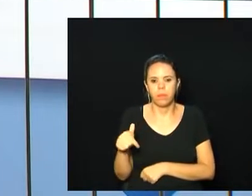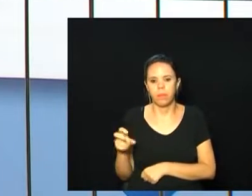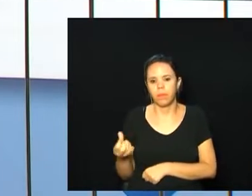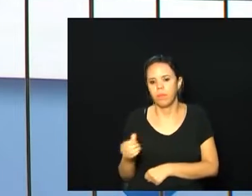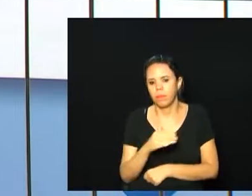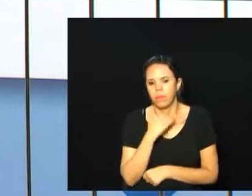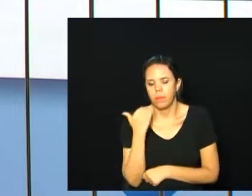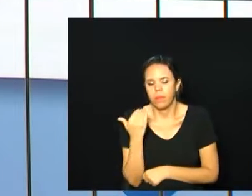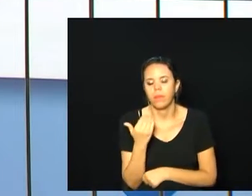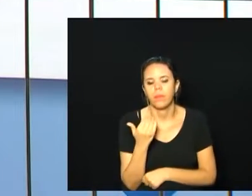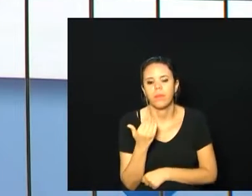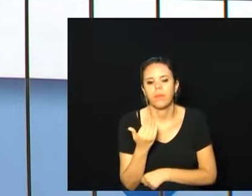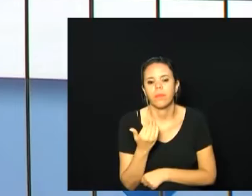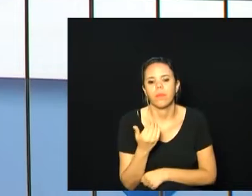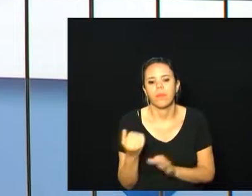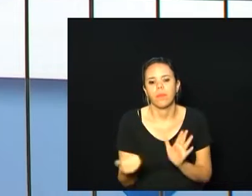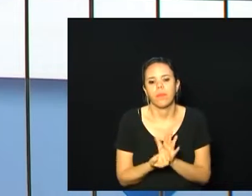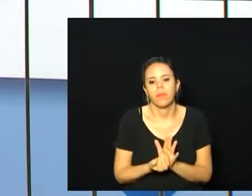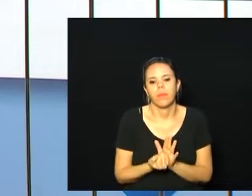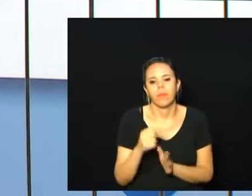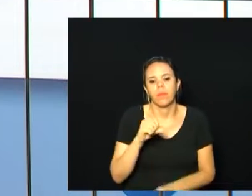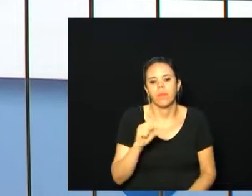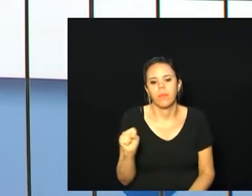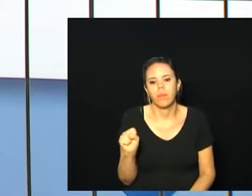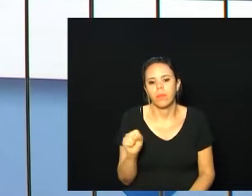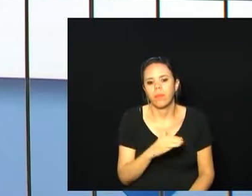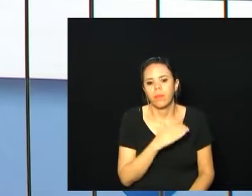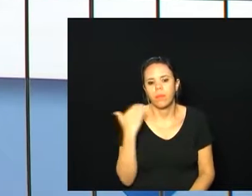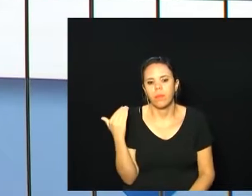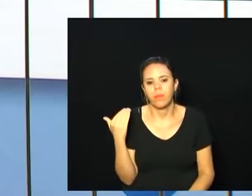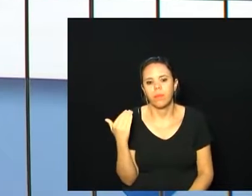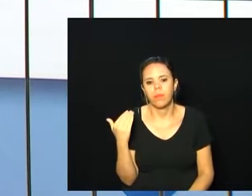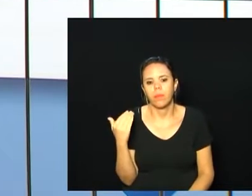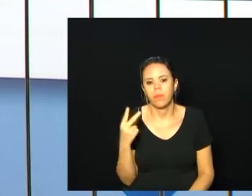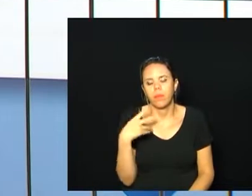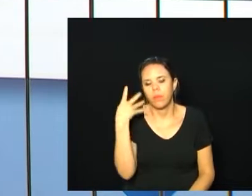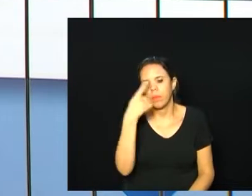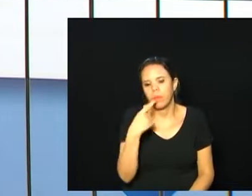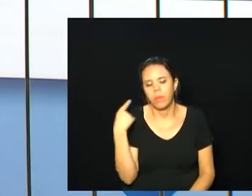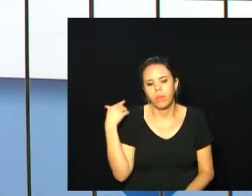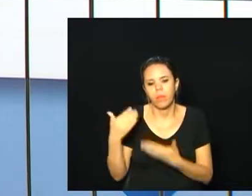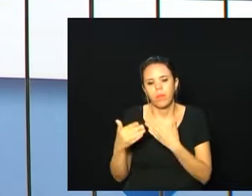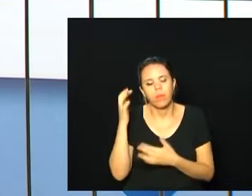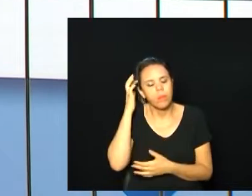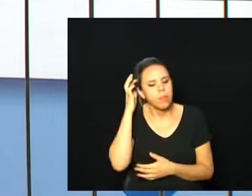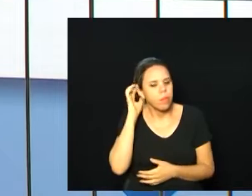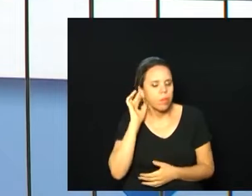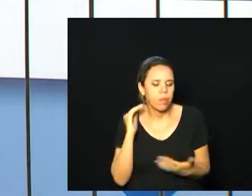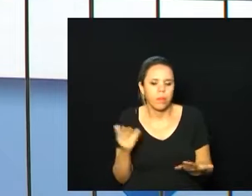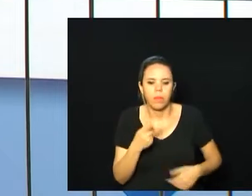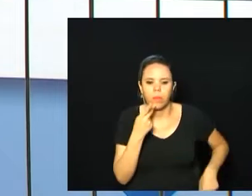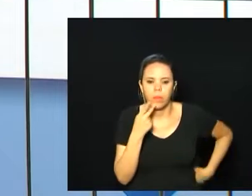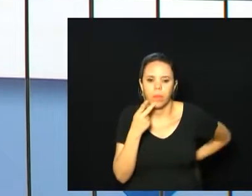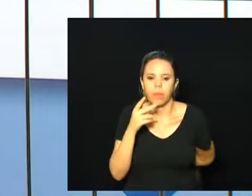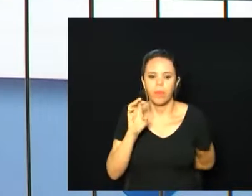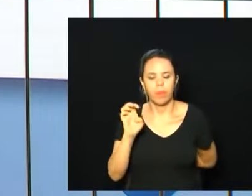614.376 mortes, com um registro de 98 óbitos nas últimas 24 horas. Agora nós vamos falar do estado de